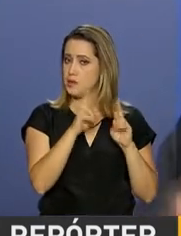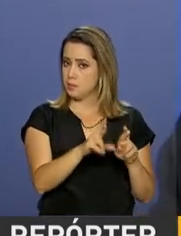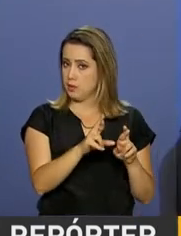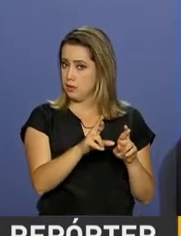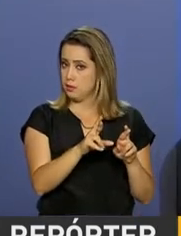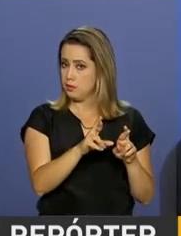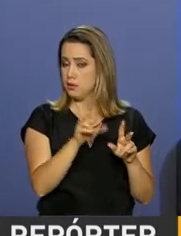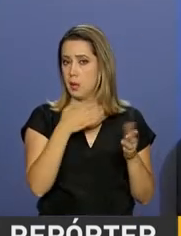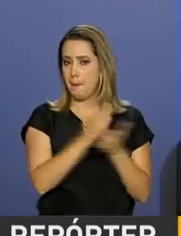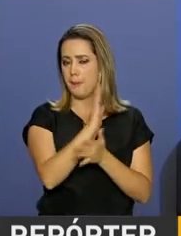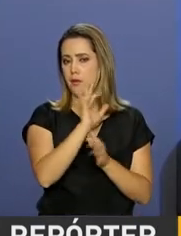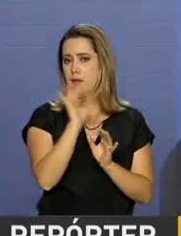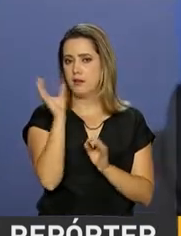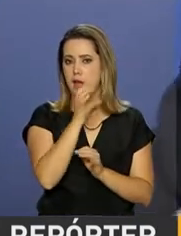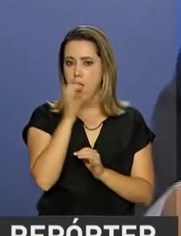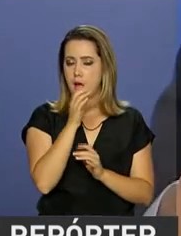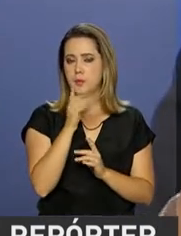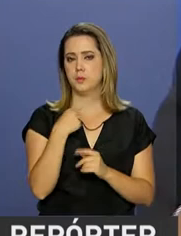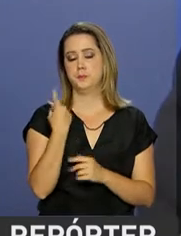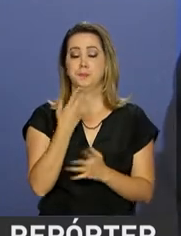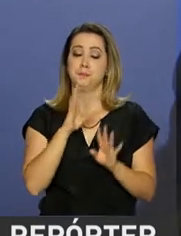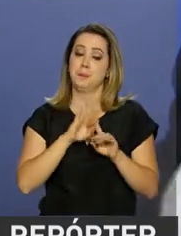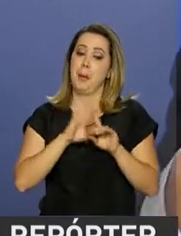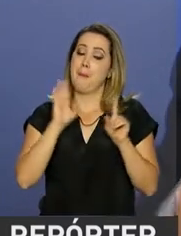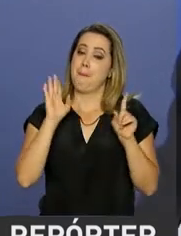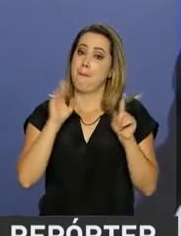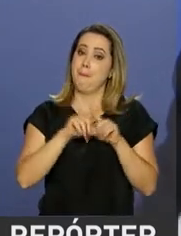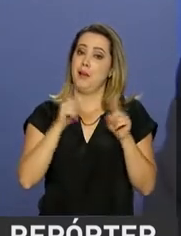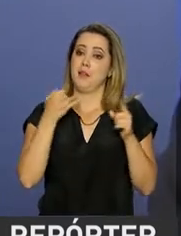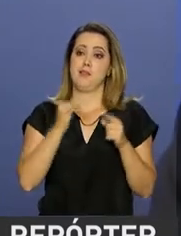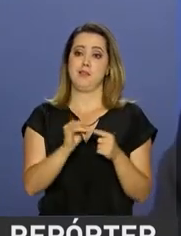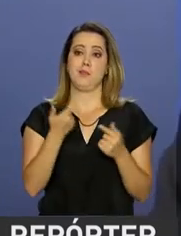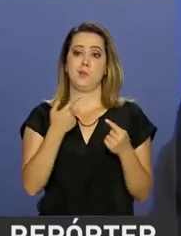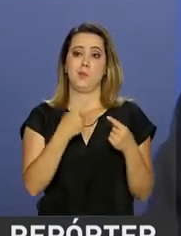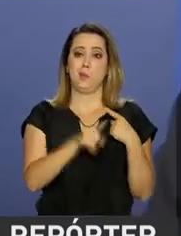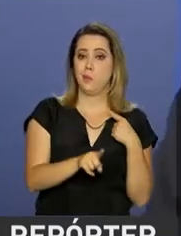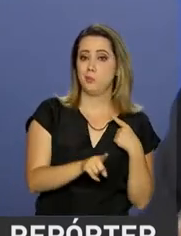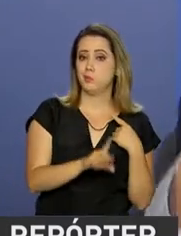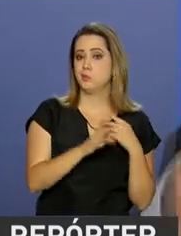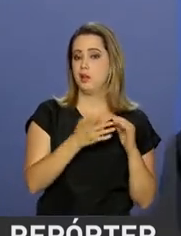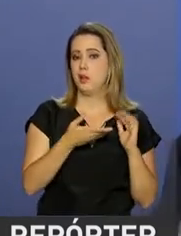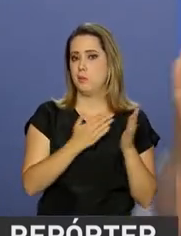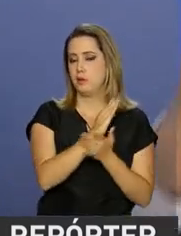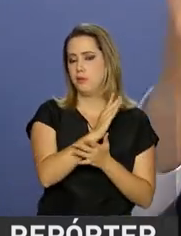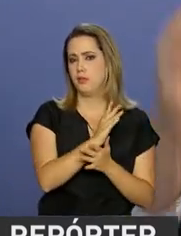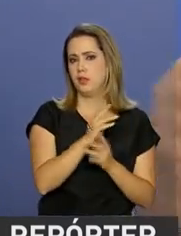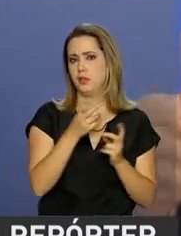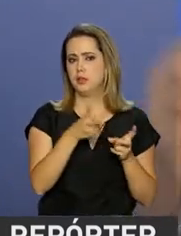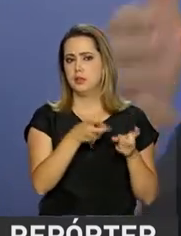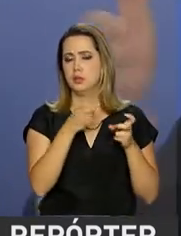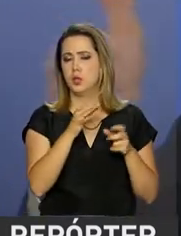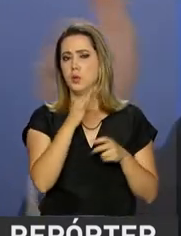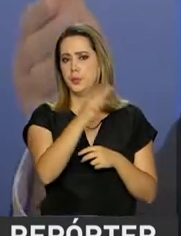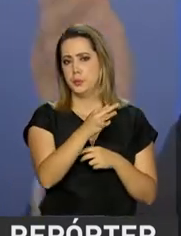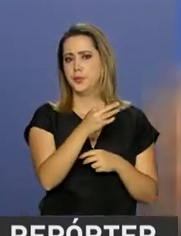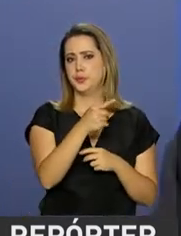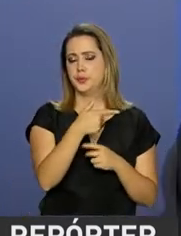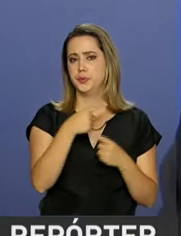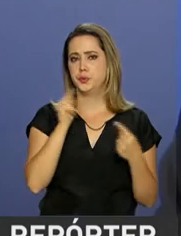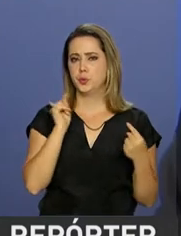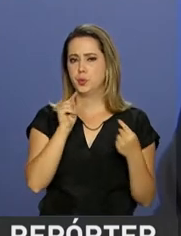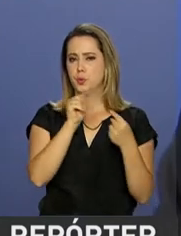aprovada o maior possível vamos supor que não seja aprovada a revisão da meta por exemplo pra do domínio de